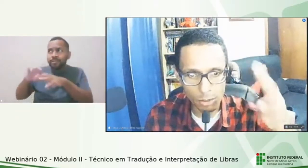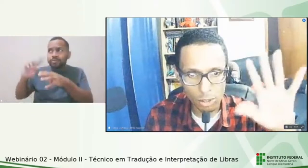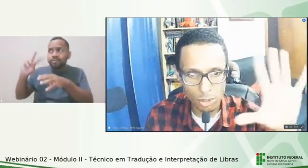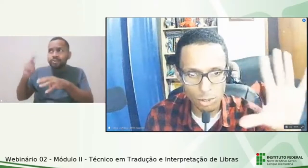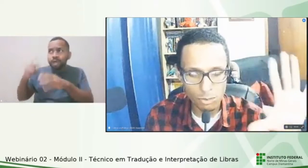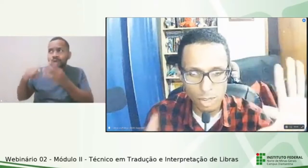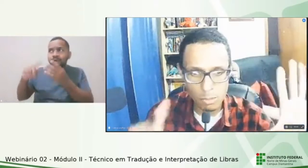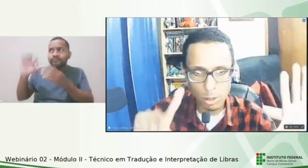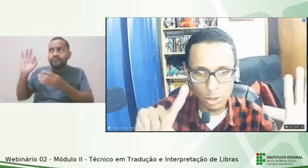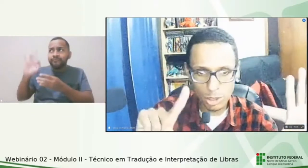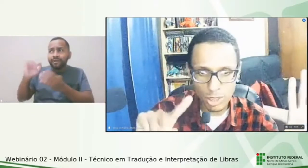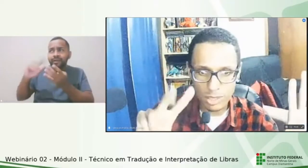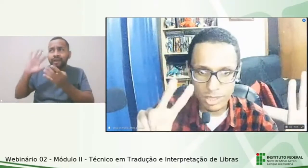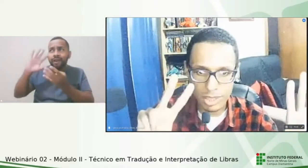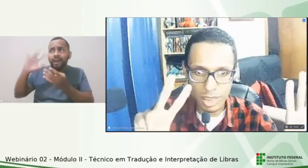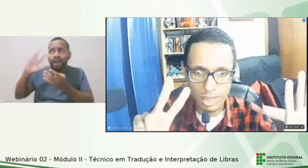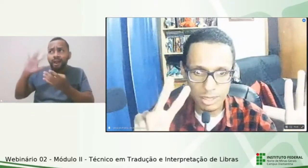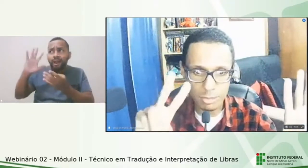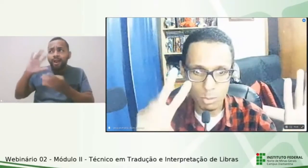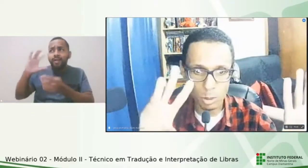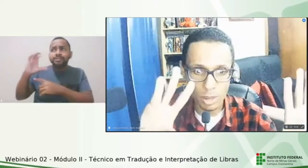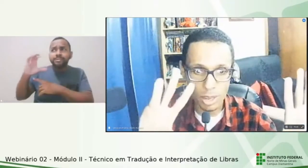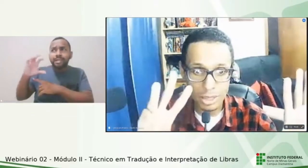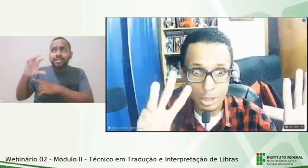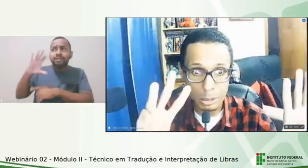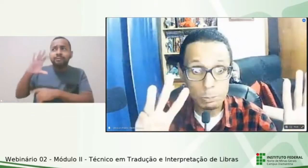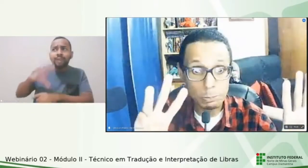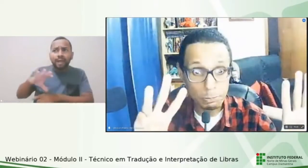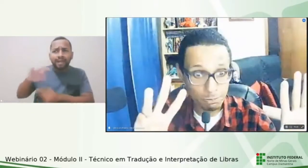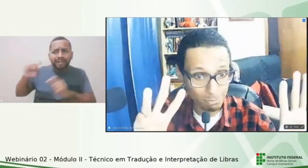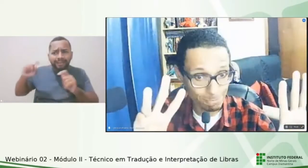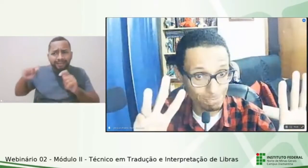história, filosofia, biologia, ciências, português,